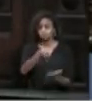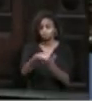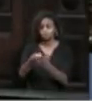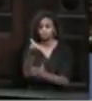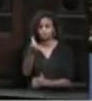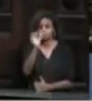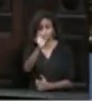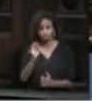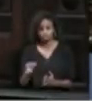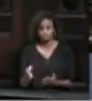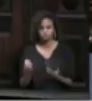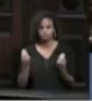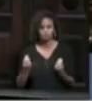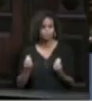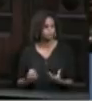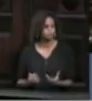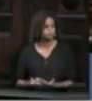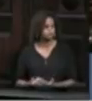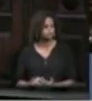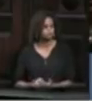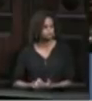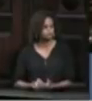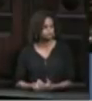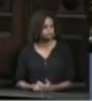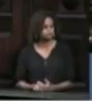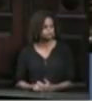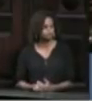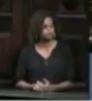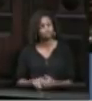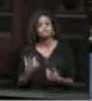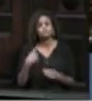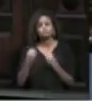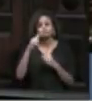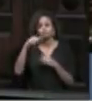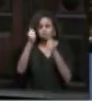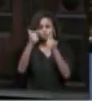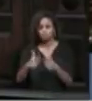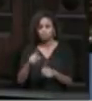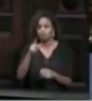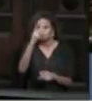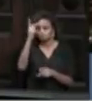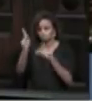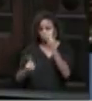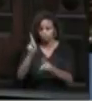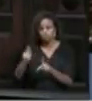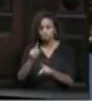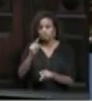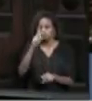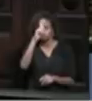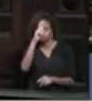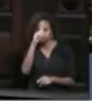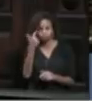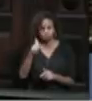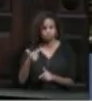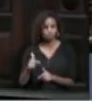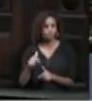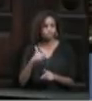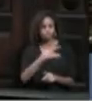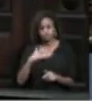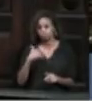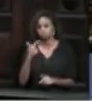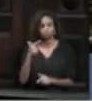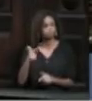às contas do Pezão e depois vai olhar para a cara da população que não tem hospital, que não tem médico, que não tem condição de ser tratado com dignidade na saúde? Na